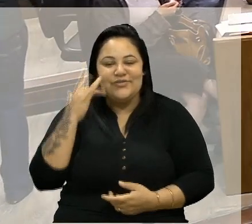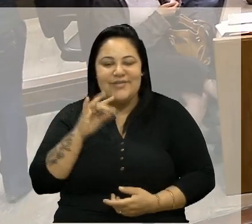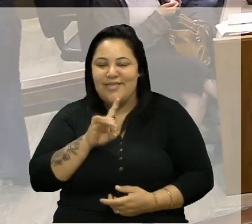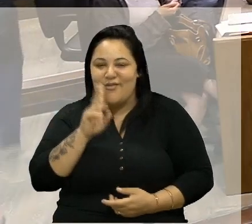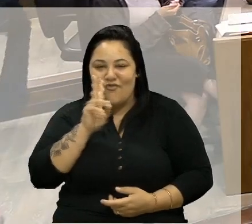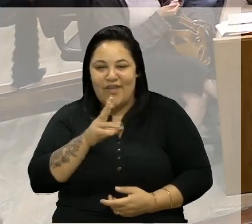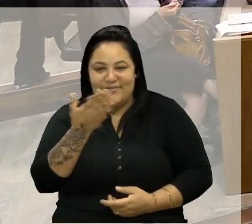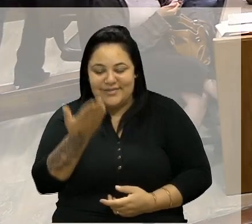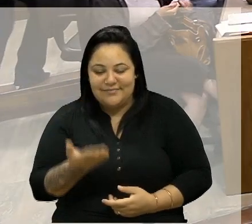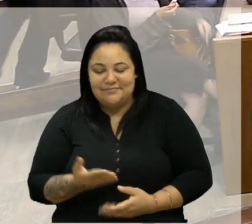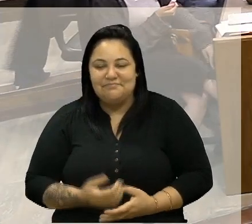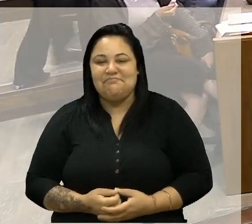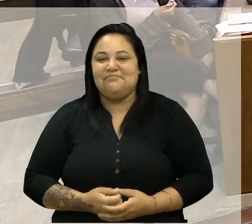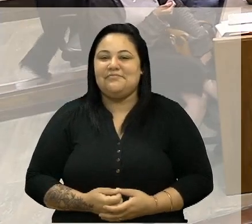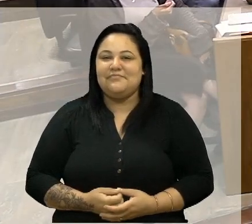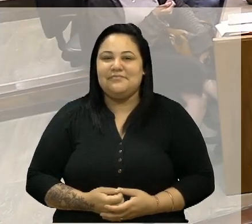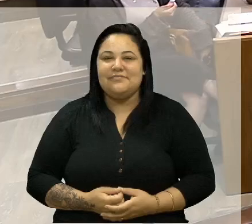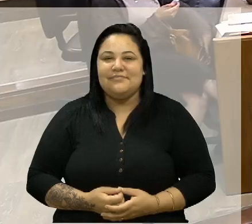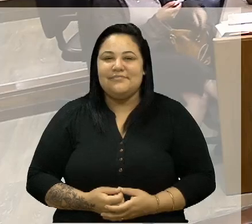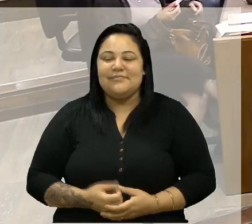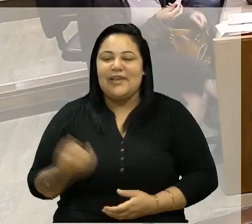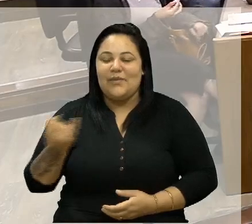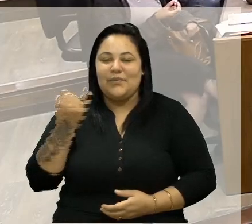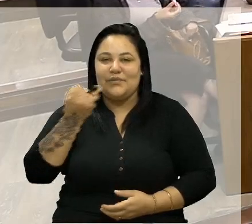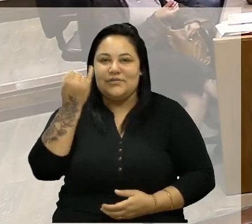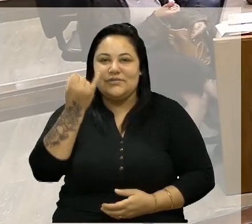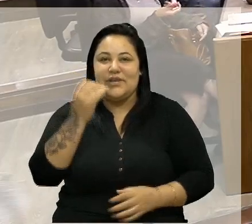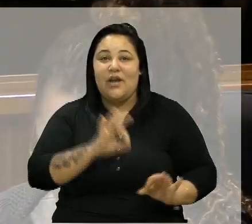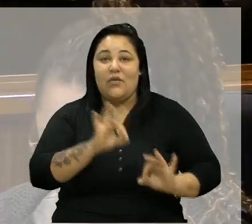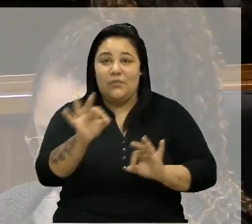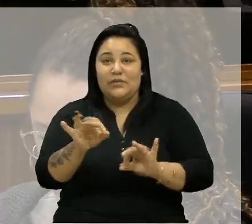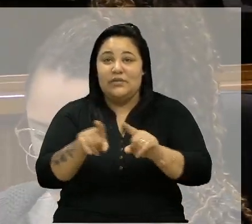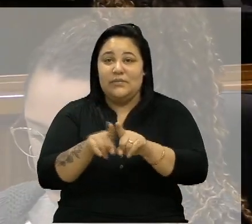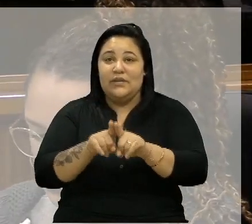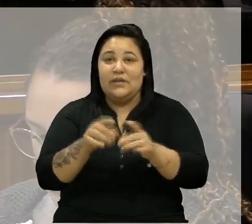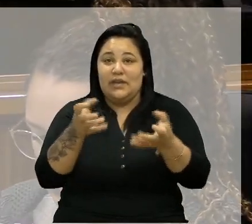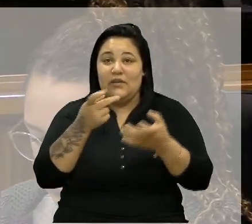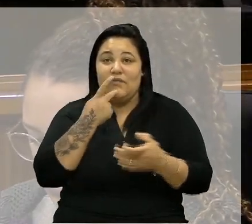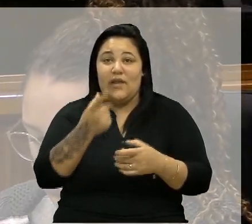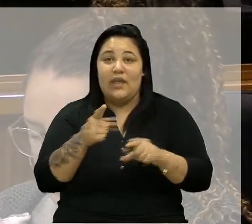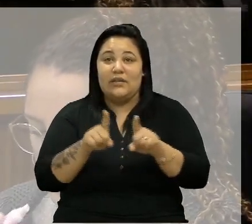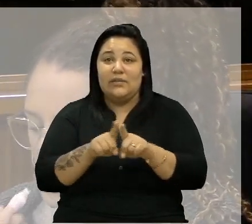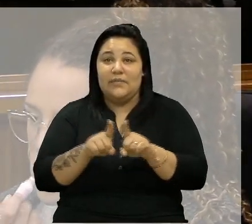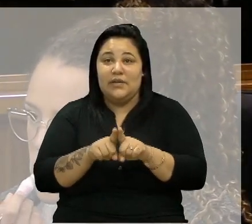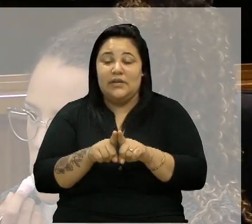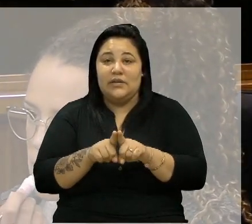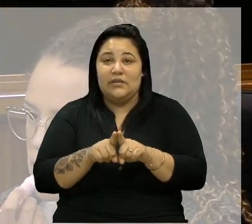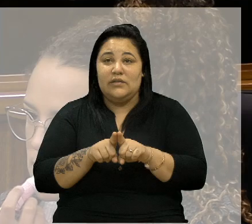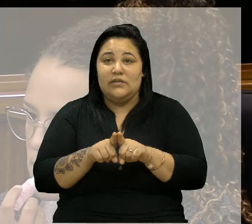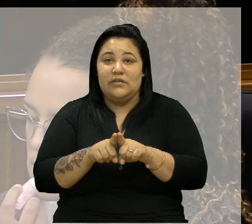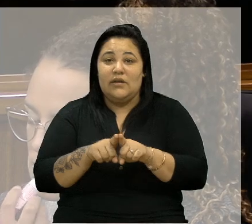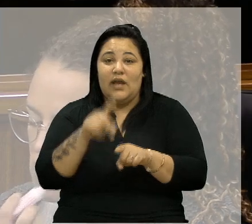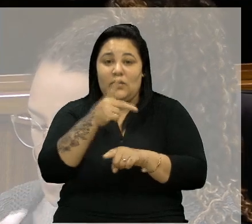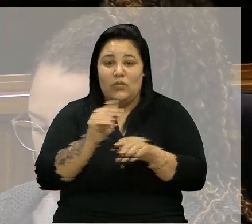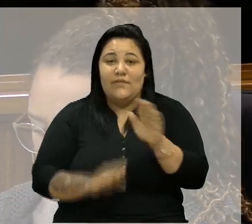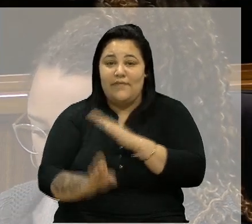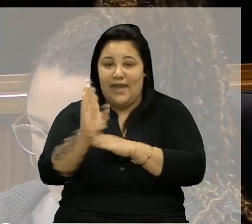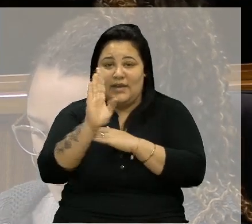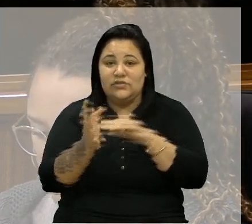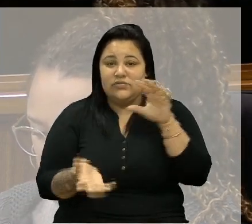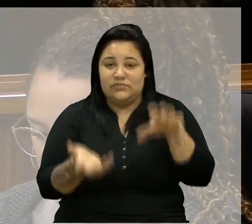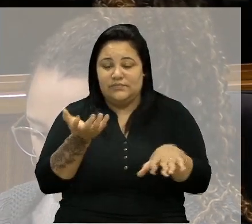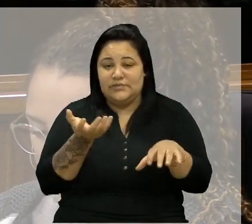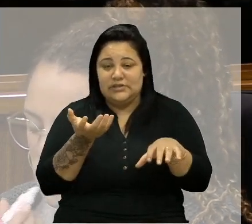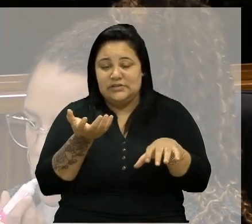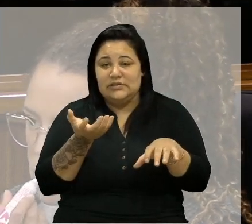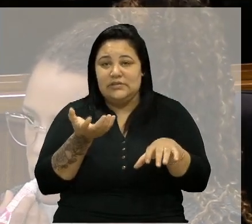né? Importante, está acompanhando, acho que importante. Quero destacar a sua estada, do vereador Fiuza. Acho que a nossa